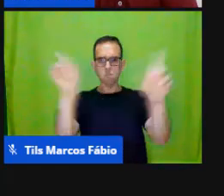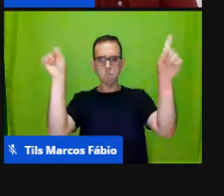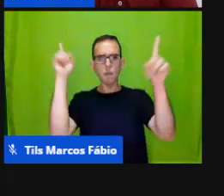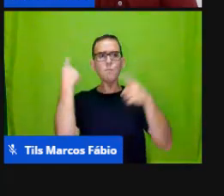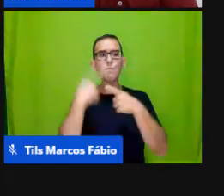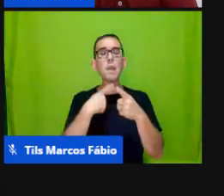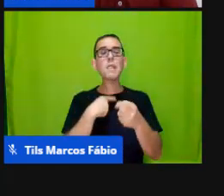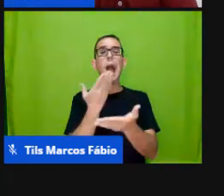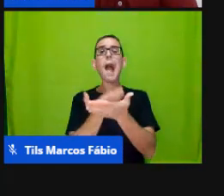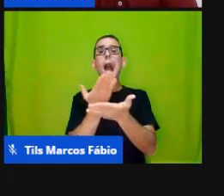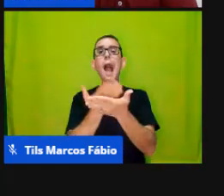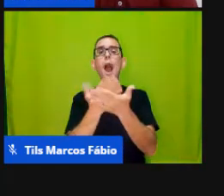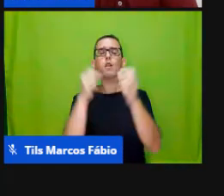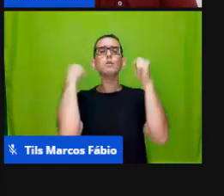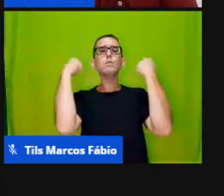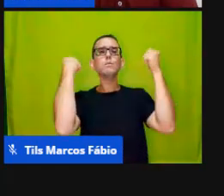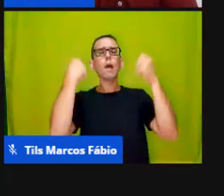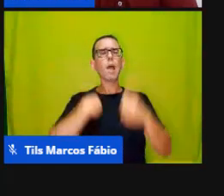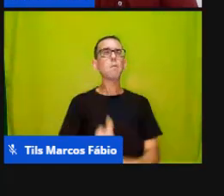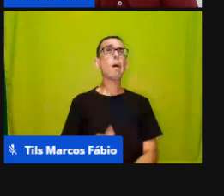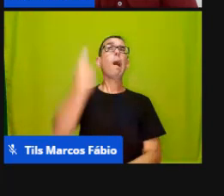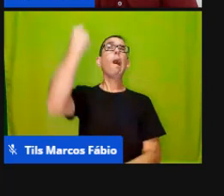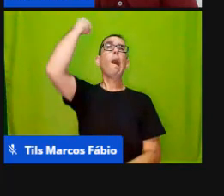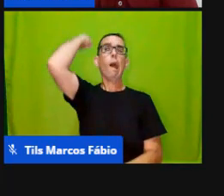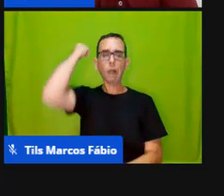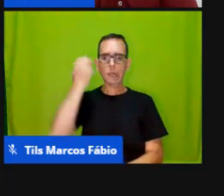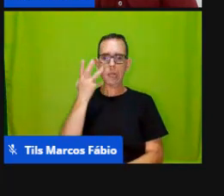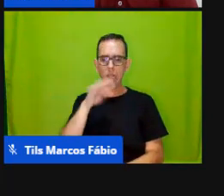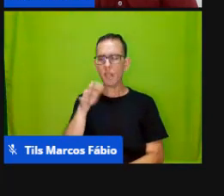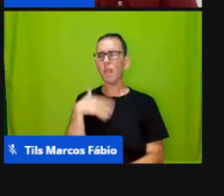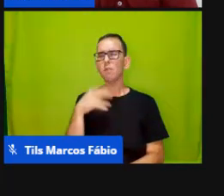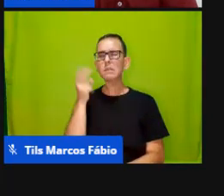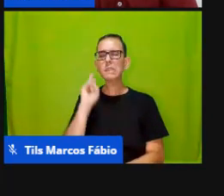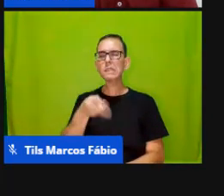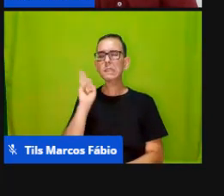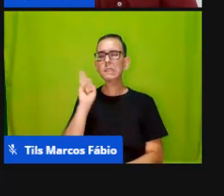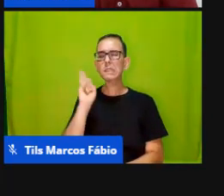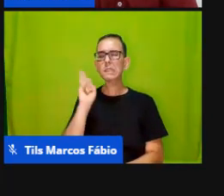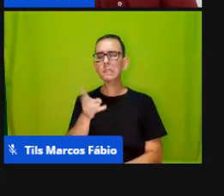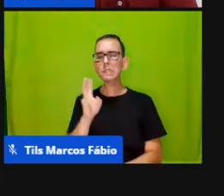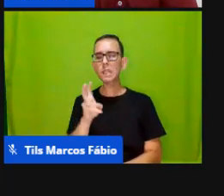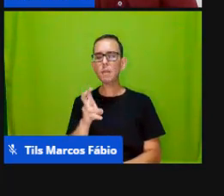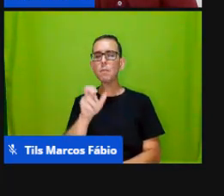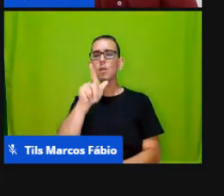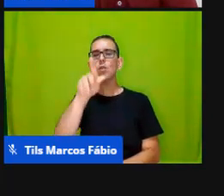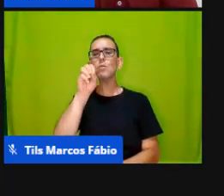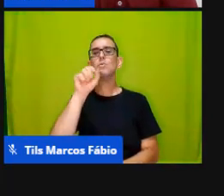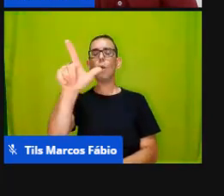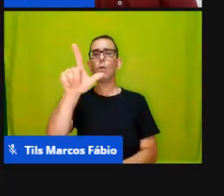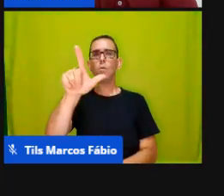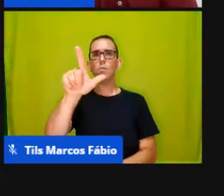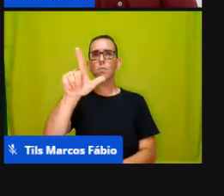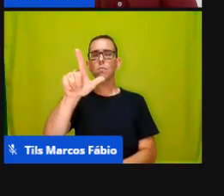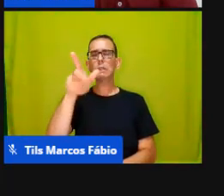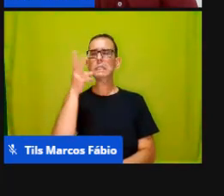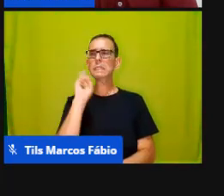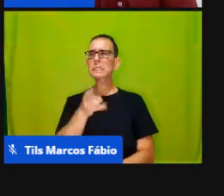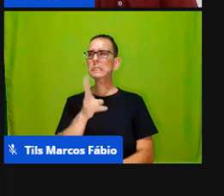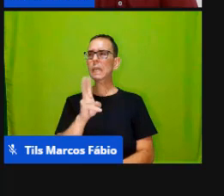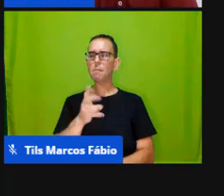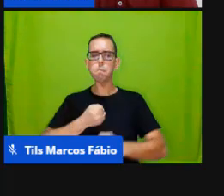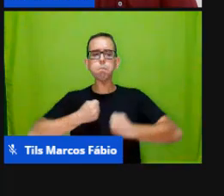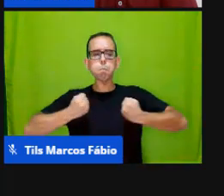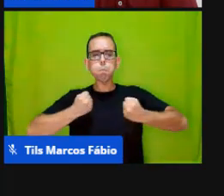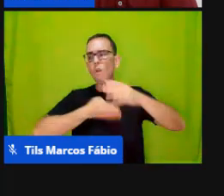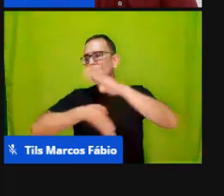aula de educação física, quando eu era garoto, eu sempre ficava no gol. O gordinho sempre ia para o gol.